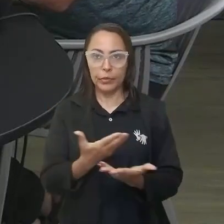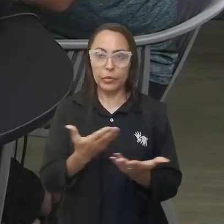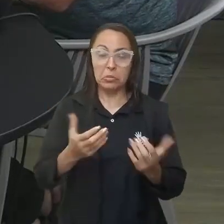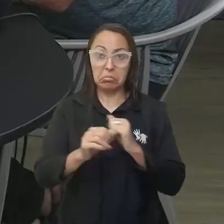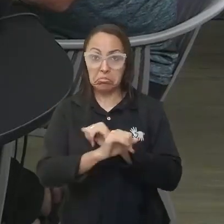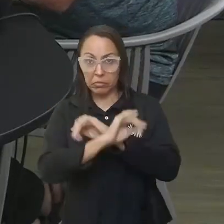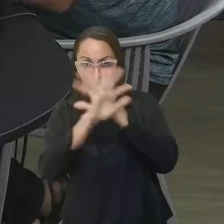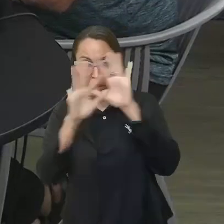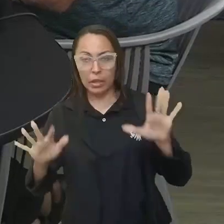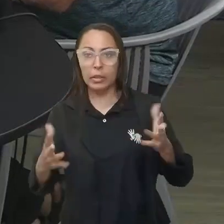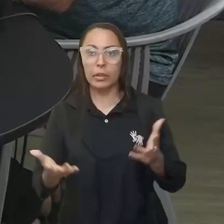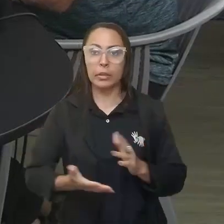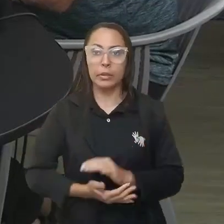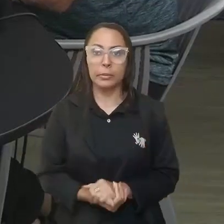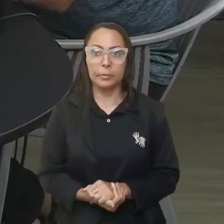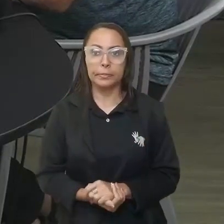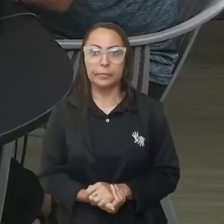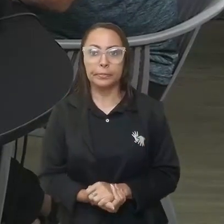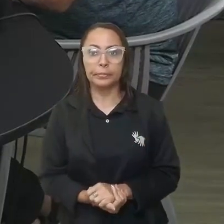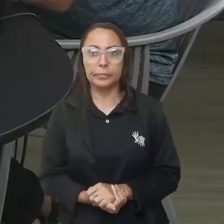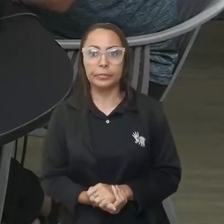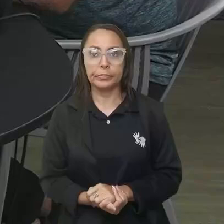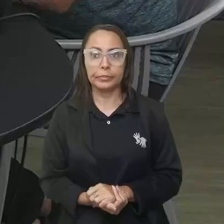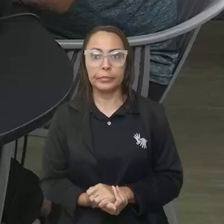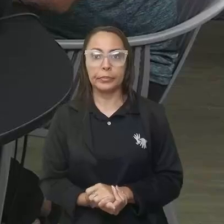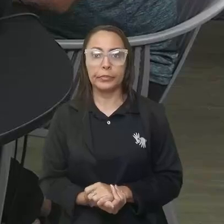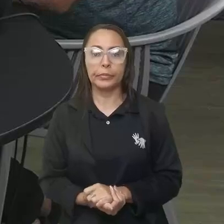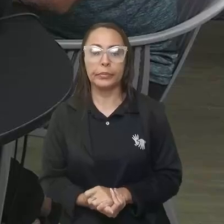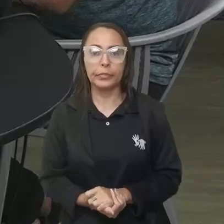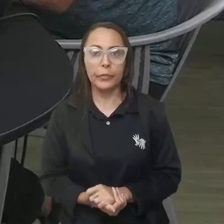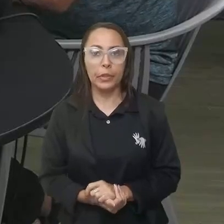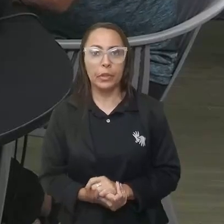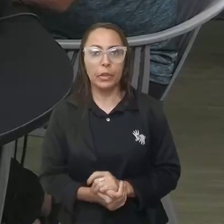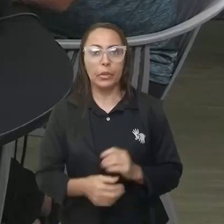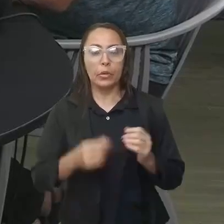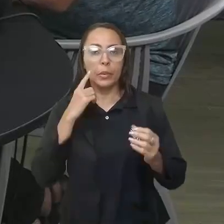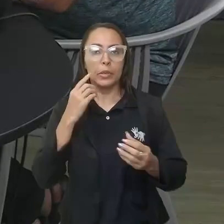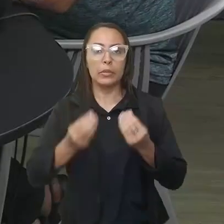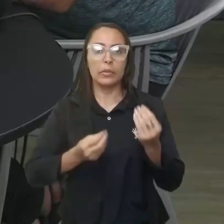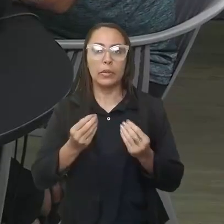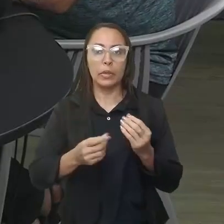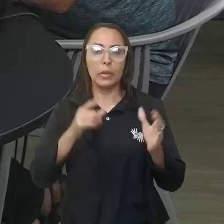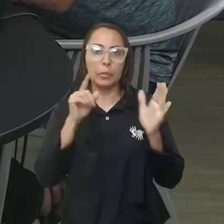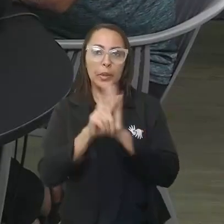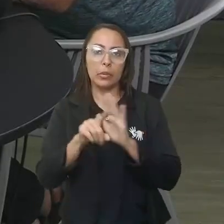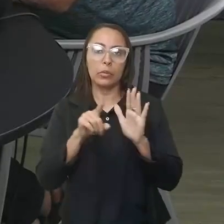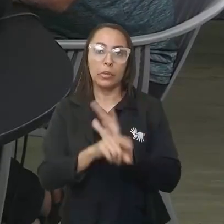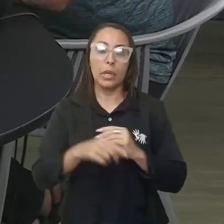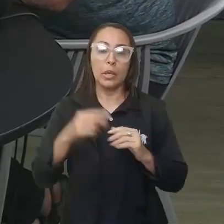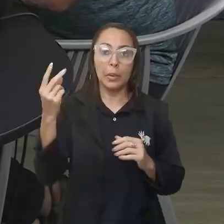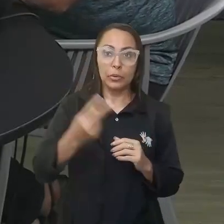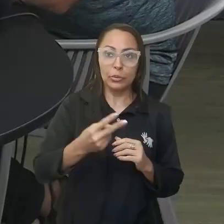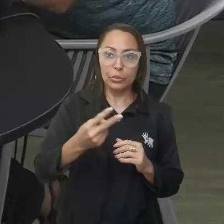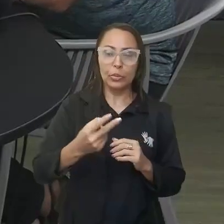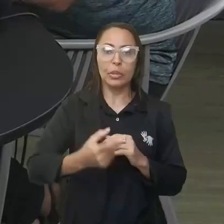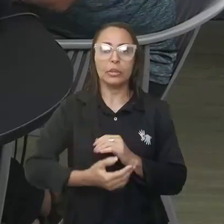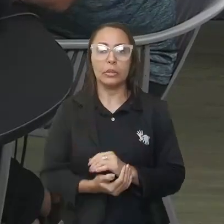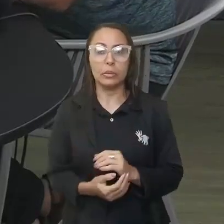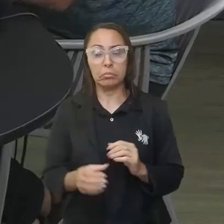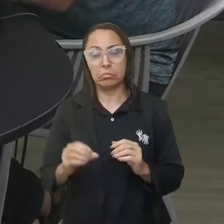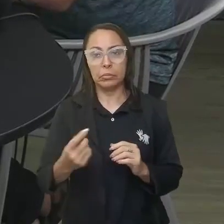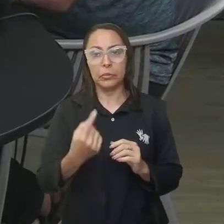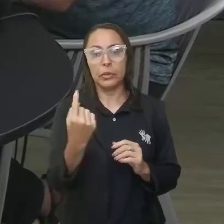bem transparente, como é que vocês tratam? Né? A pergunta vai para as duas, podem responder simultaneamente ou